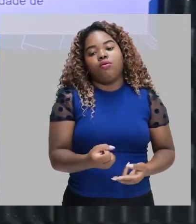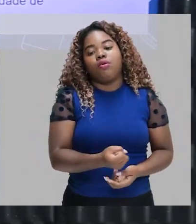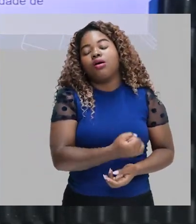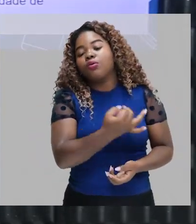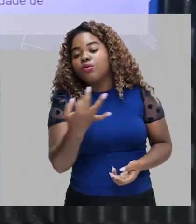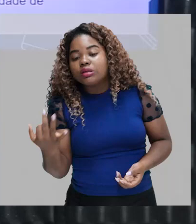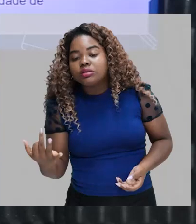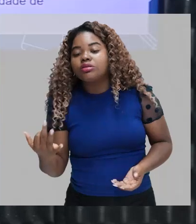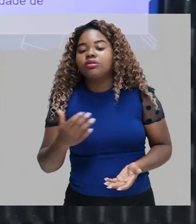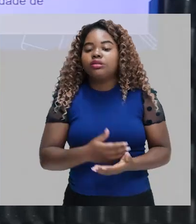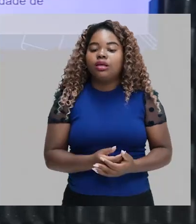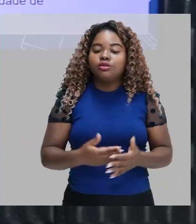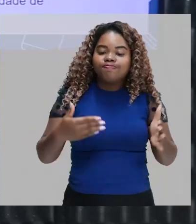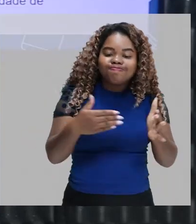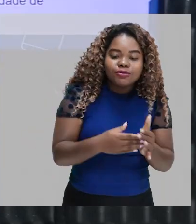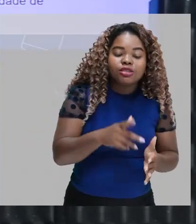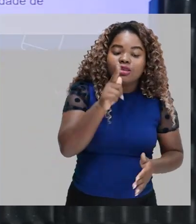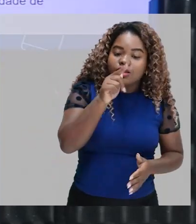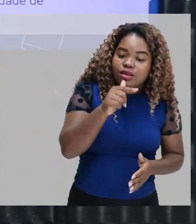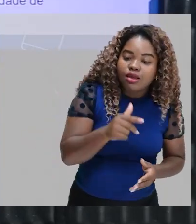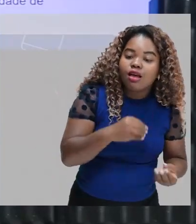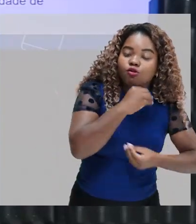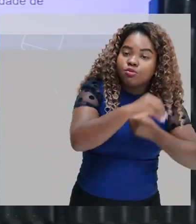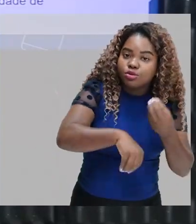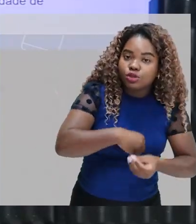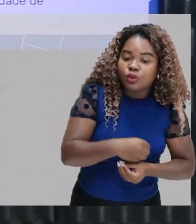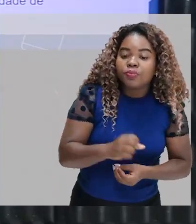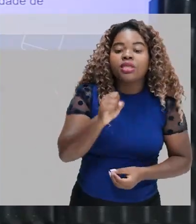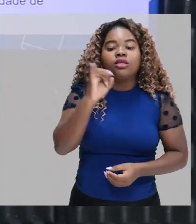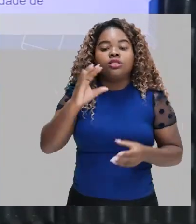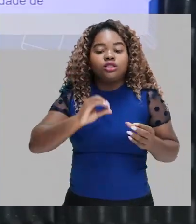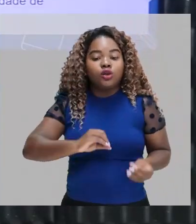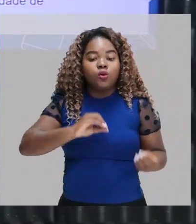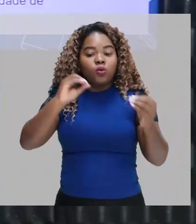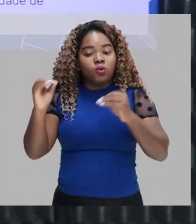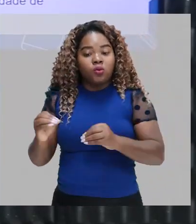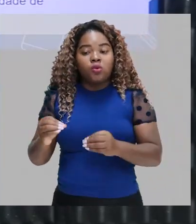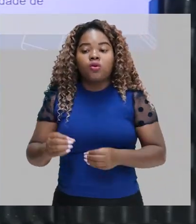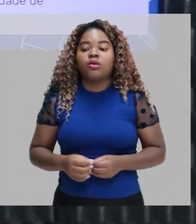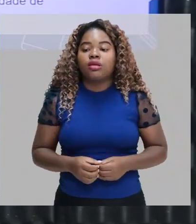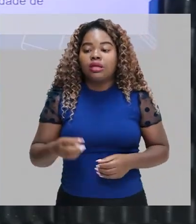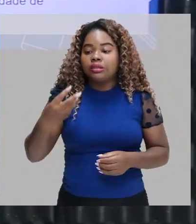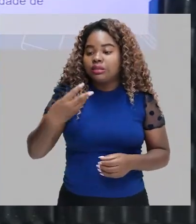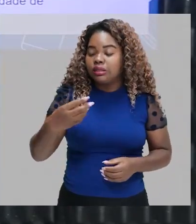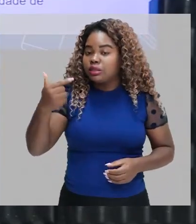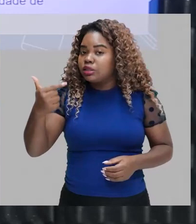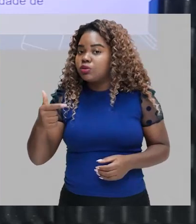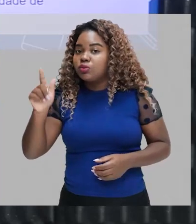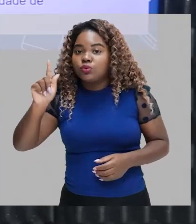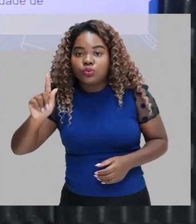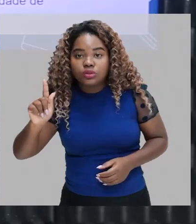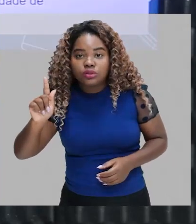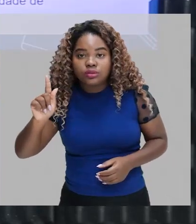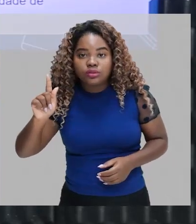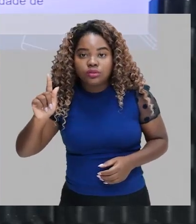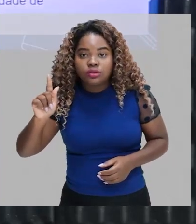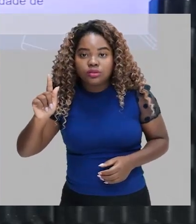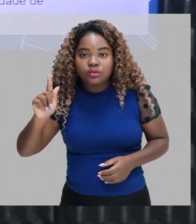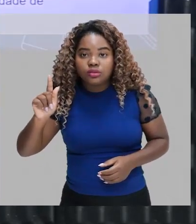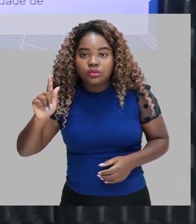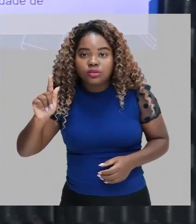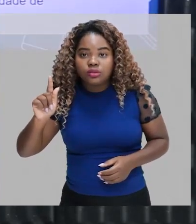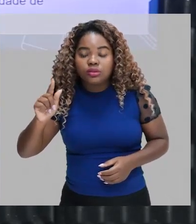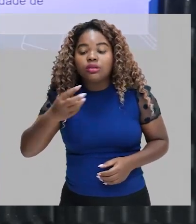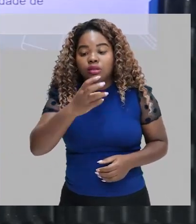água naquela temperatura suporta. Show? Se você colocar 32 gramas, então 30 gramas irá